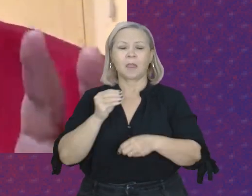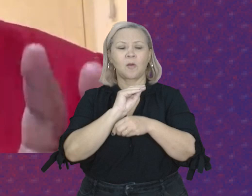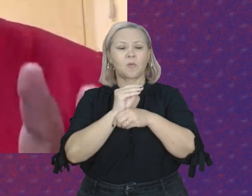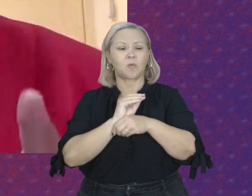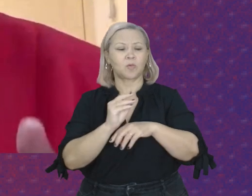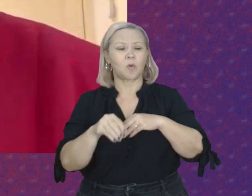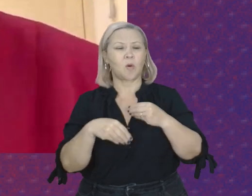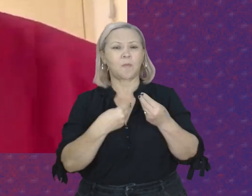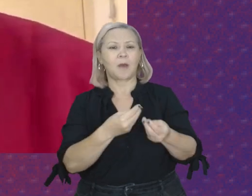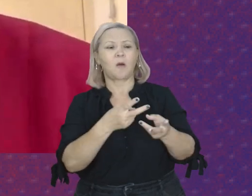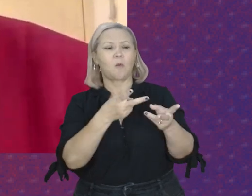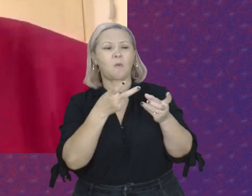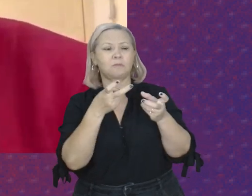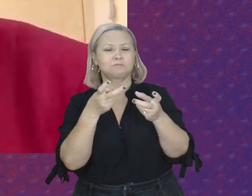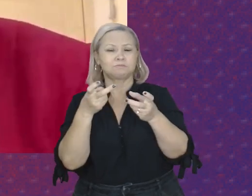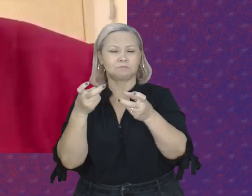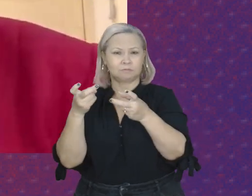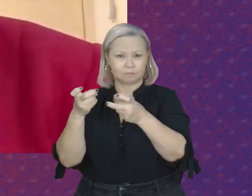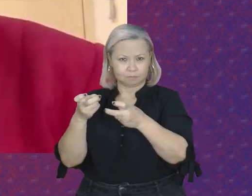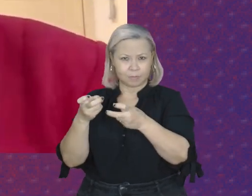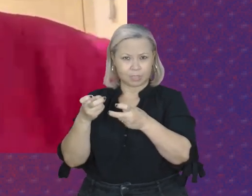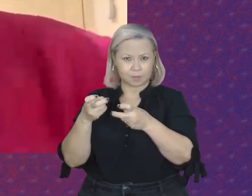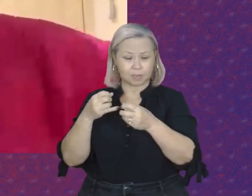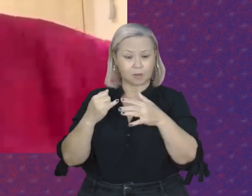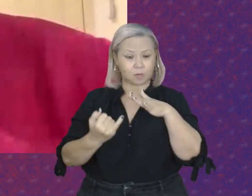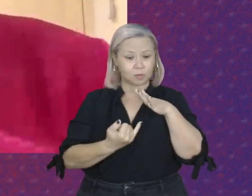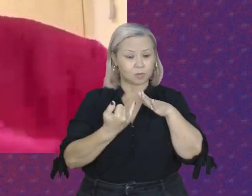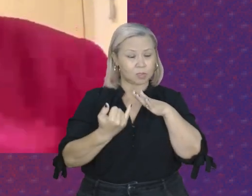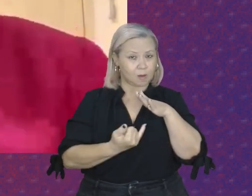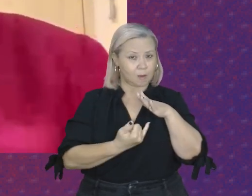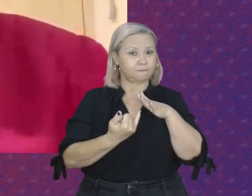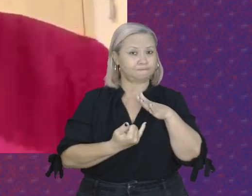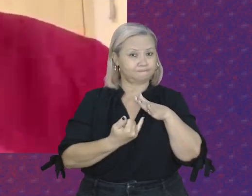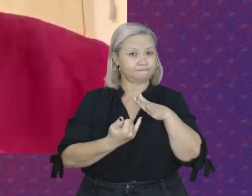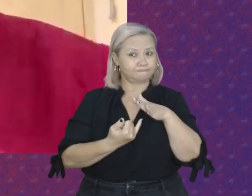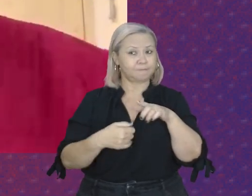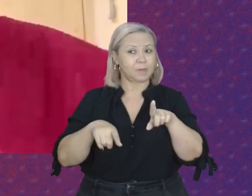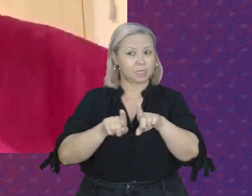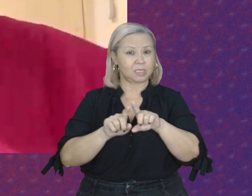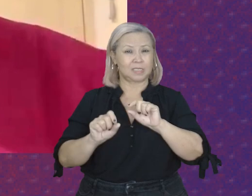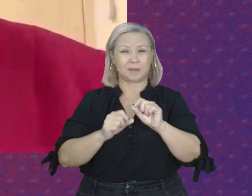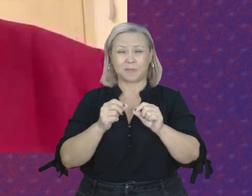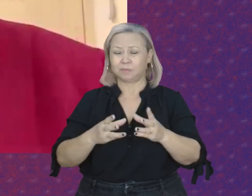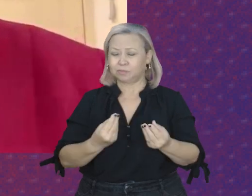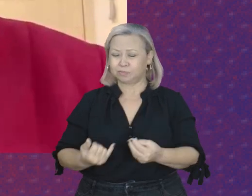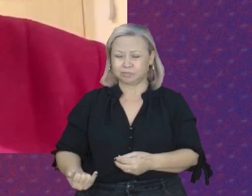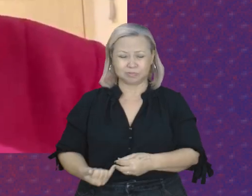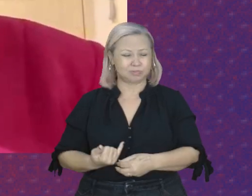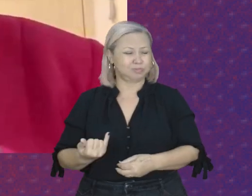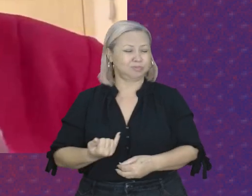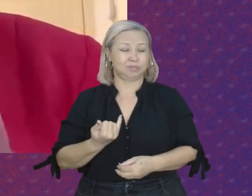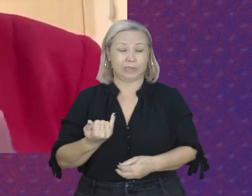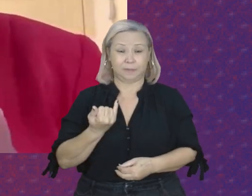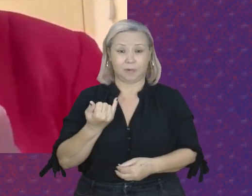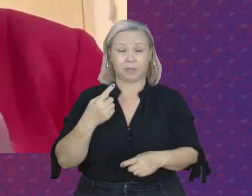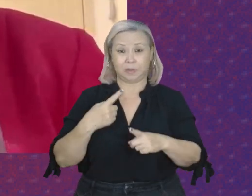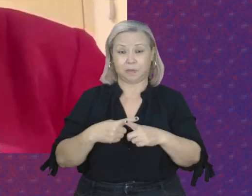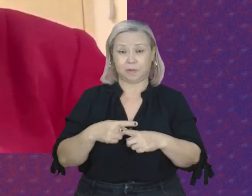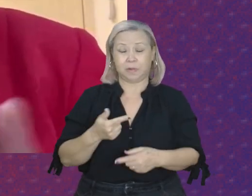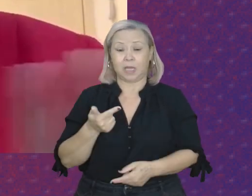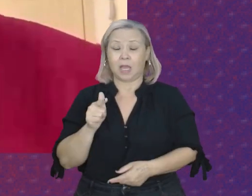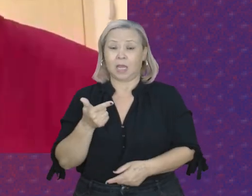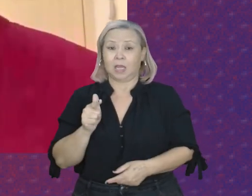uma visibilidade institucional, né? Acho que foi isso que foi também muito importante, porque não